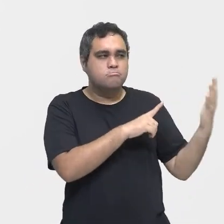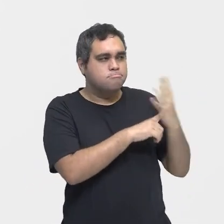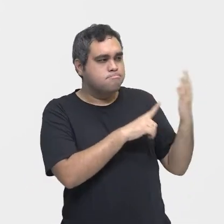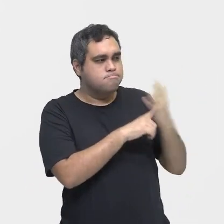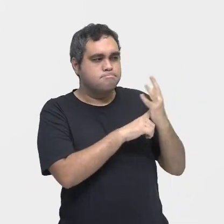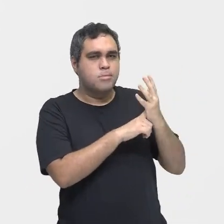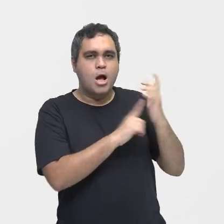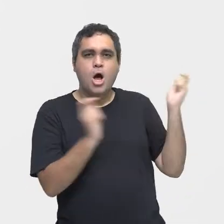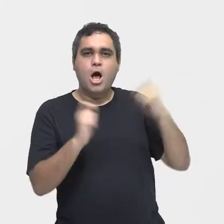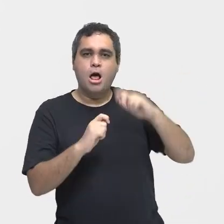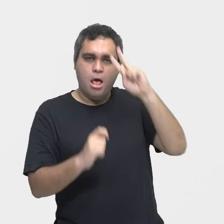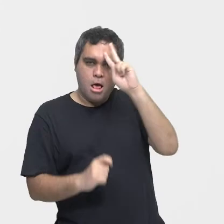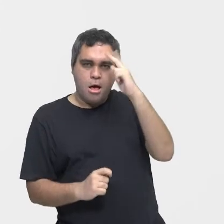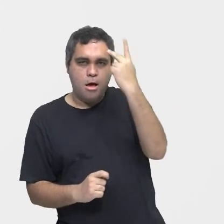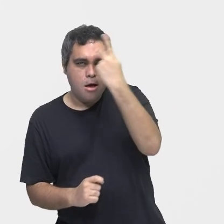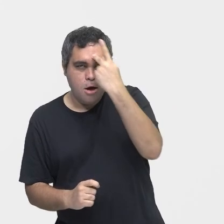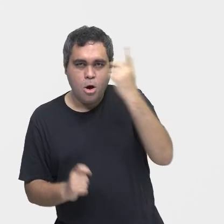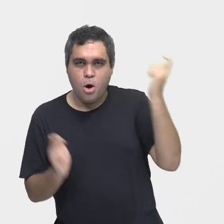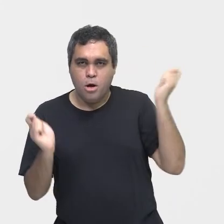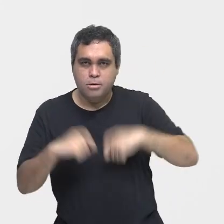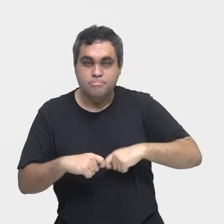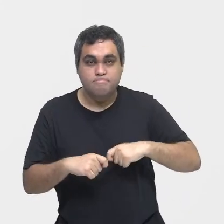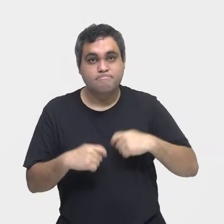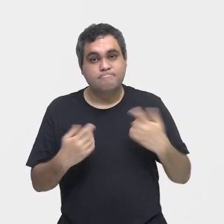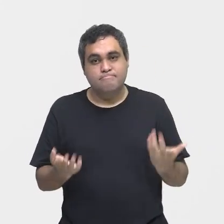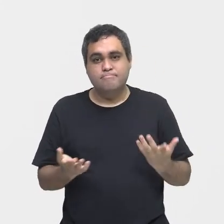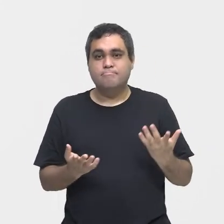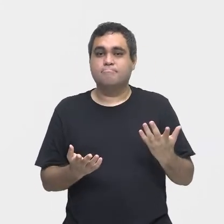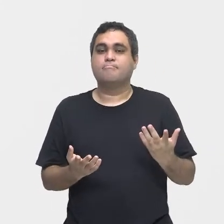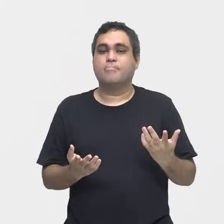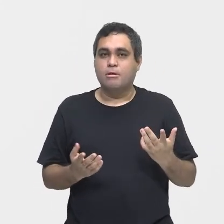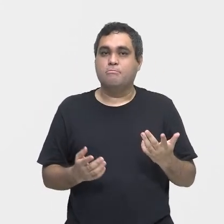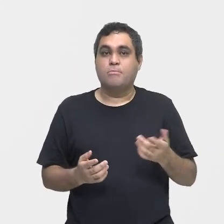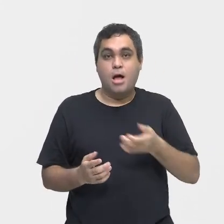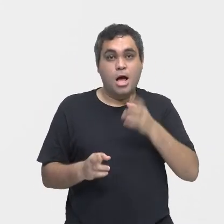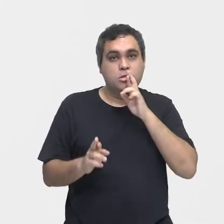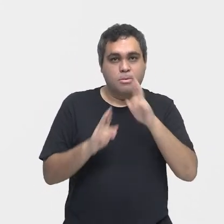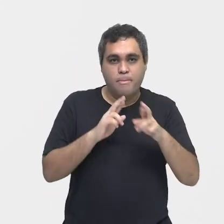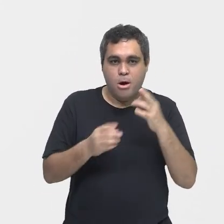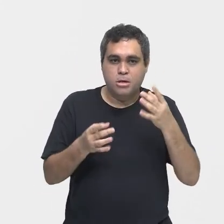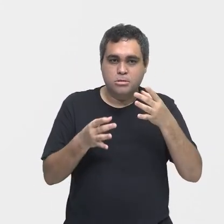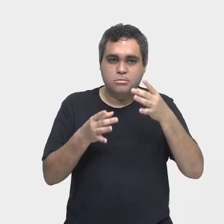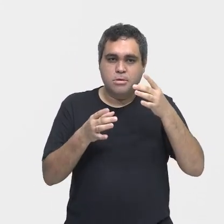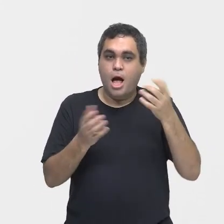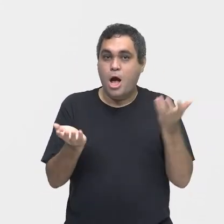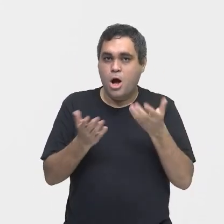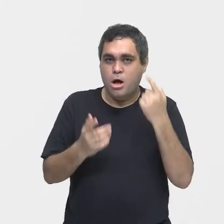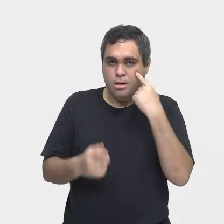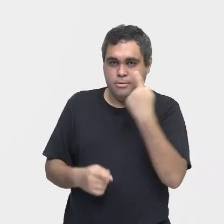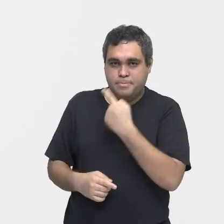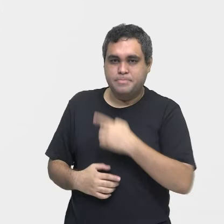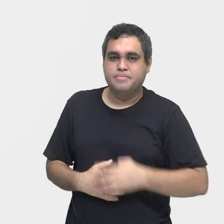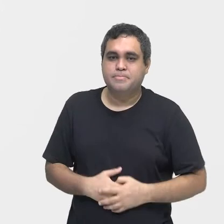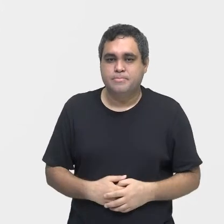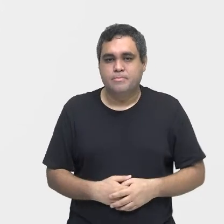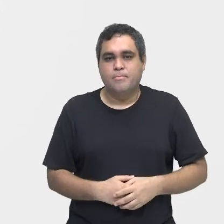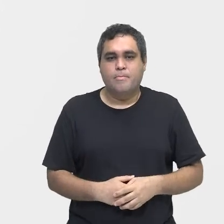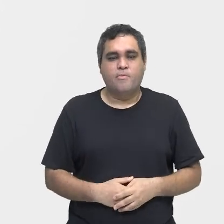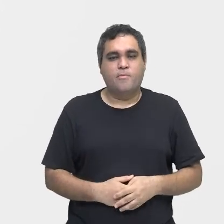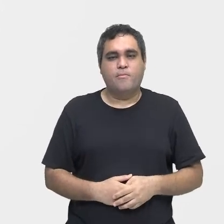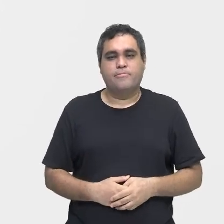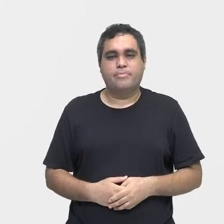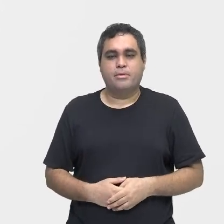nossa resposta, que eu acredito que está bem próxima de tudo aquilo que vocês refletirem e trabalharem aí em casa, né? Olha